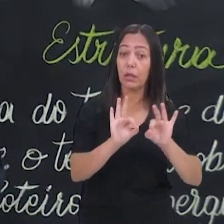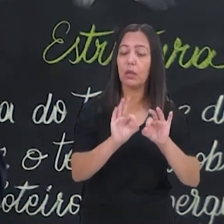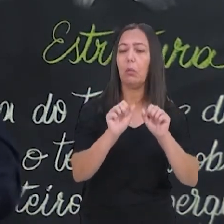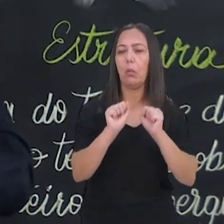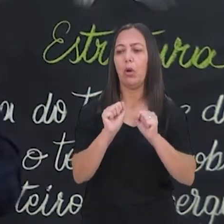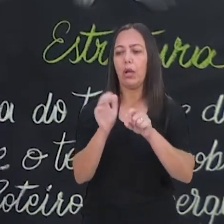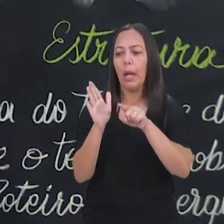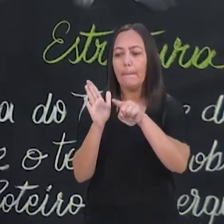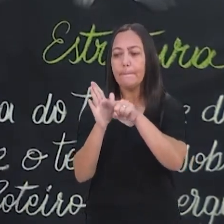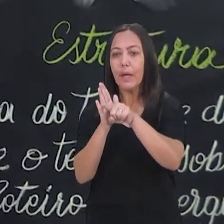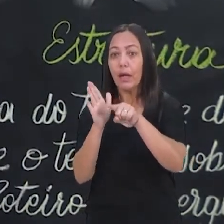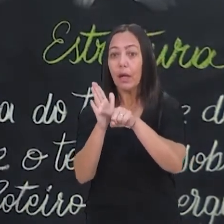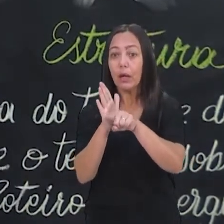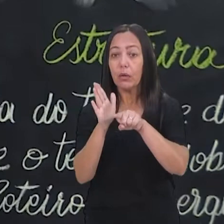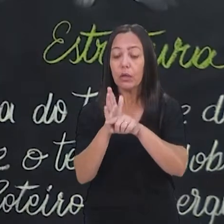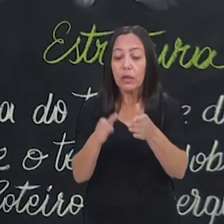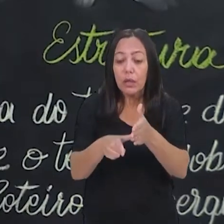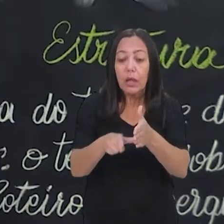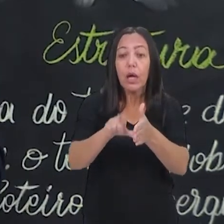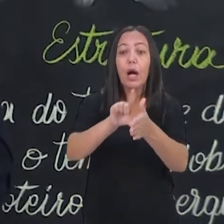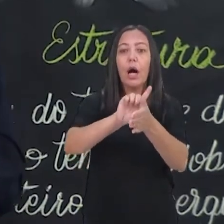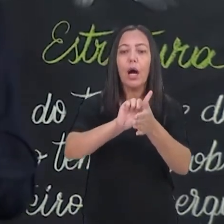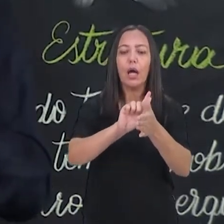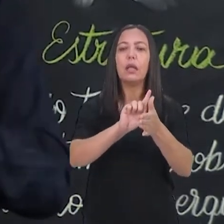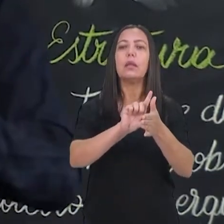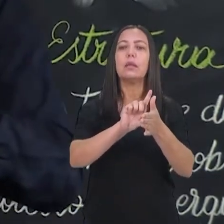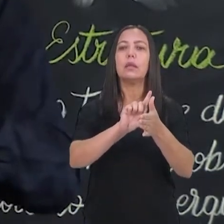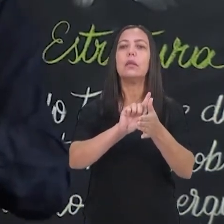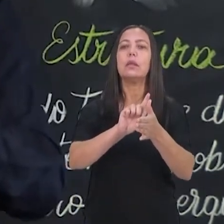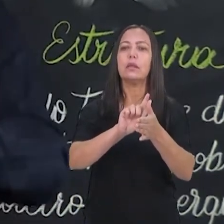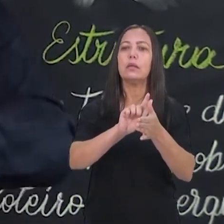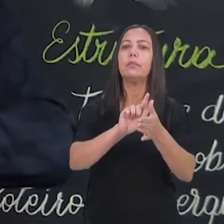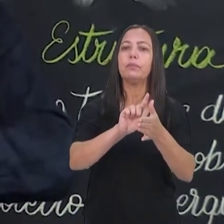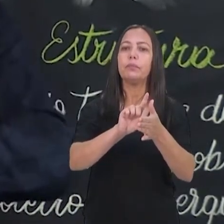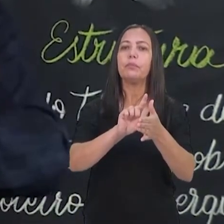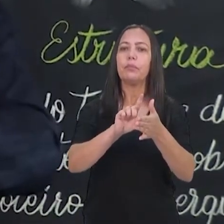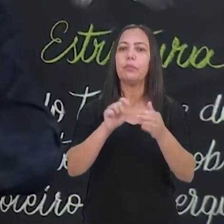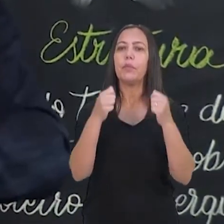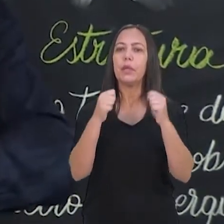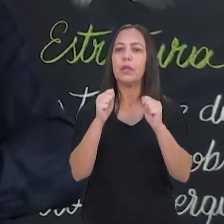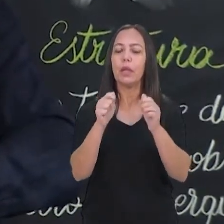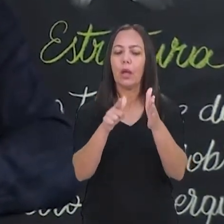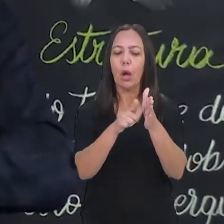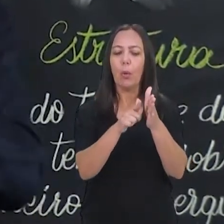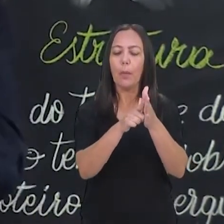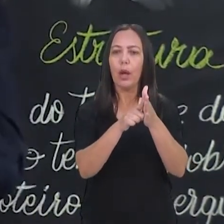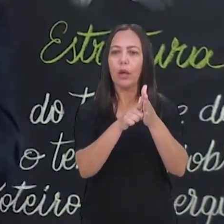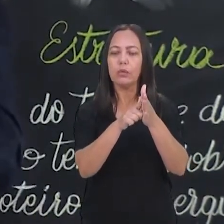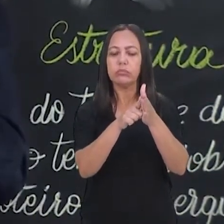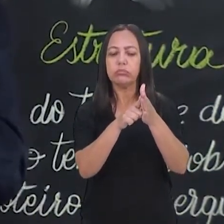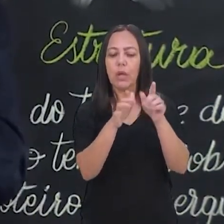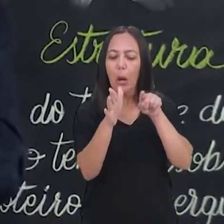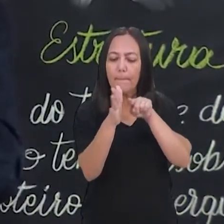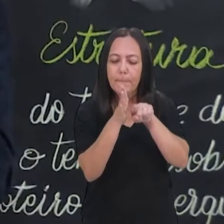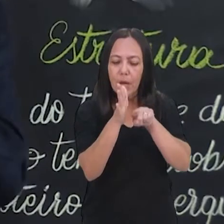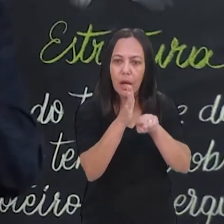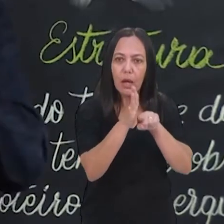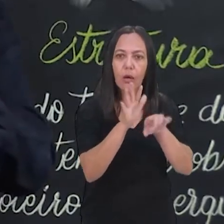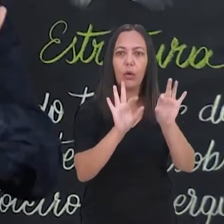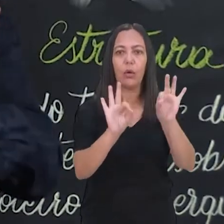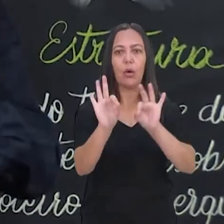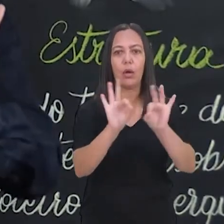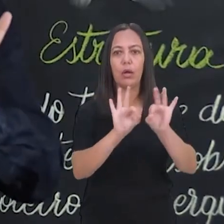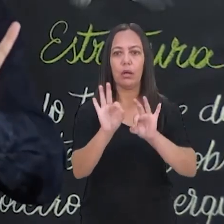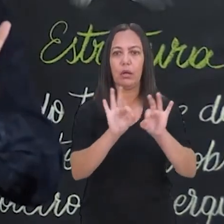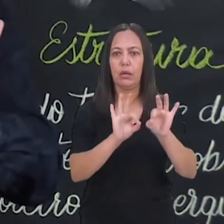meio de perguntas previamente elaboradas, guiadas pelo que a gente chama mesmo de um guião, ou seja, um roteiro de perguntas muito bem preparado para que